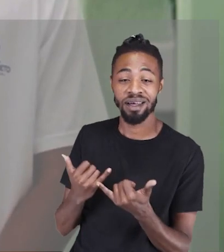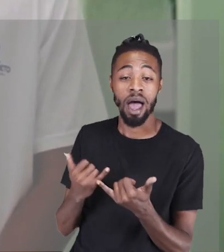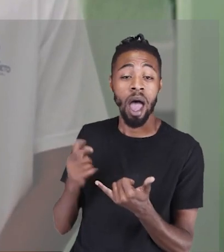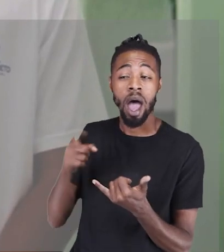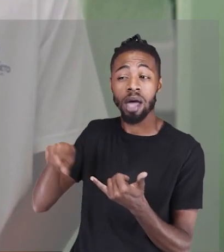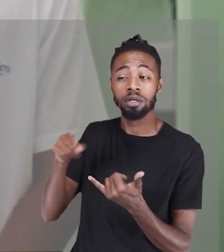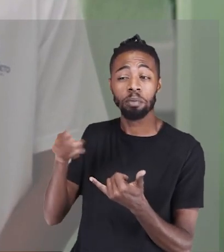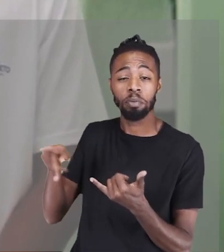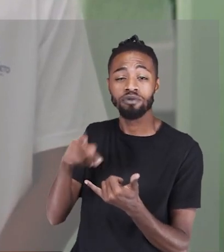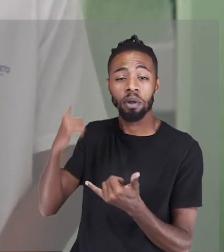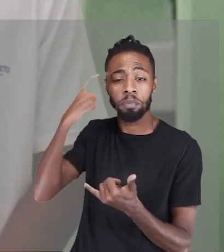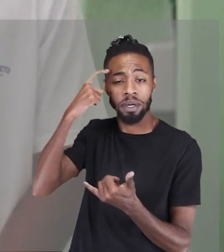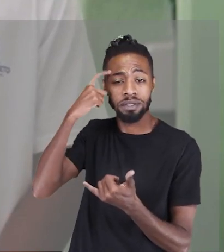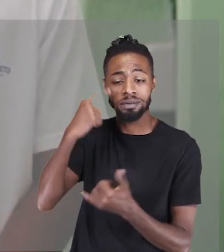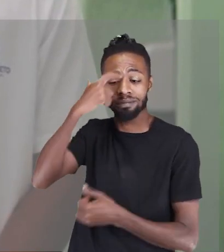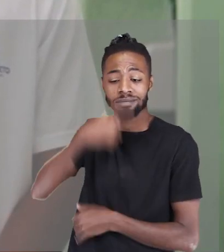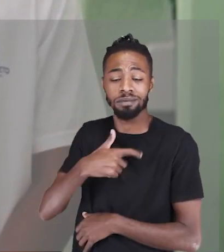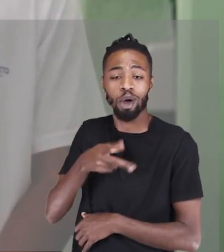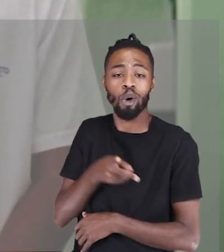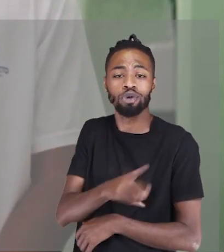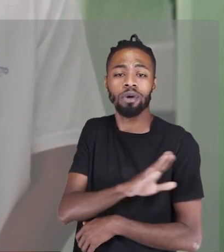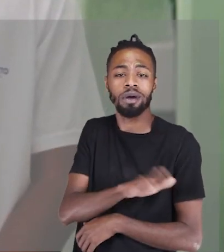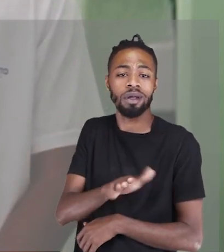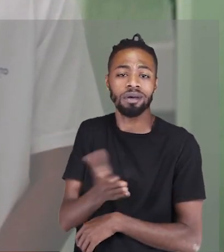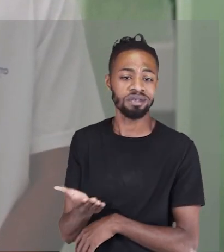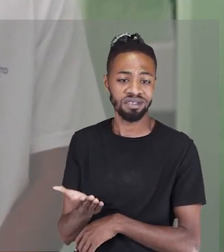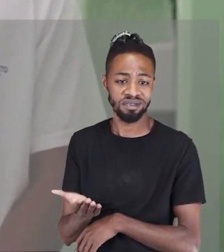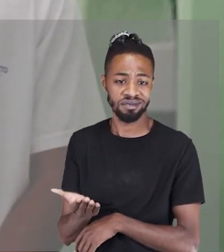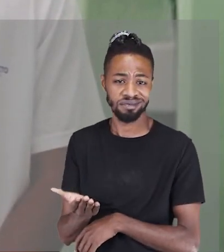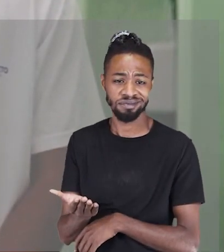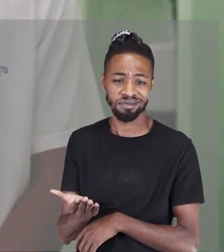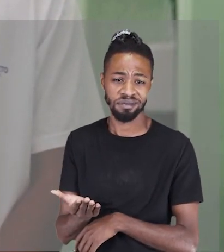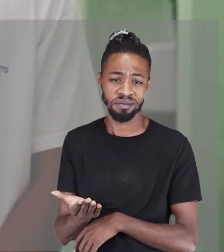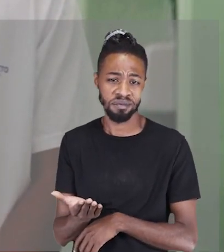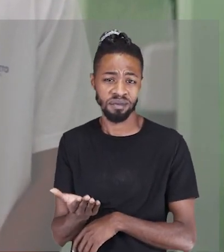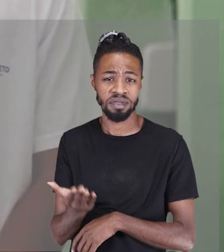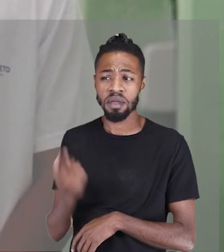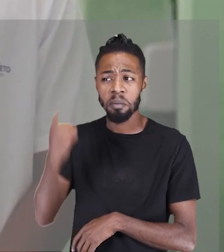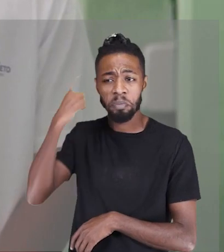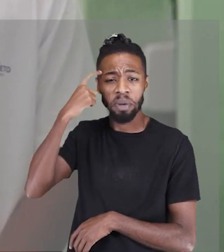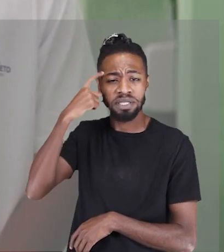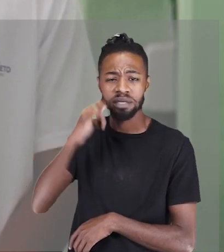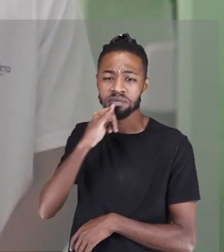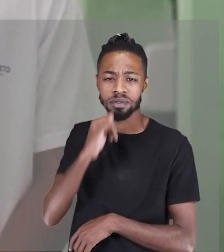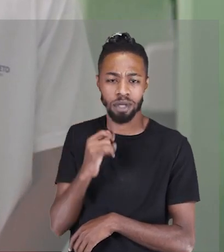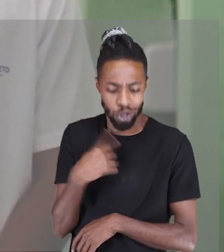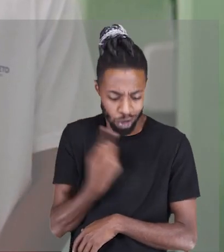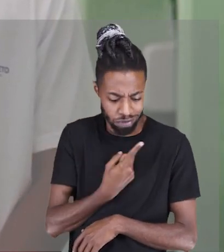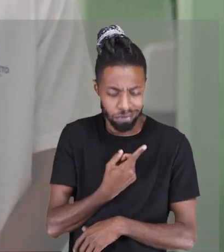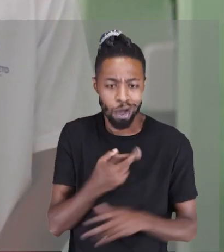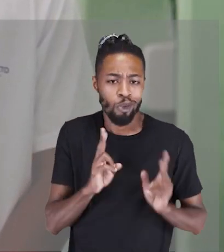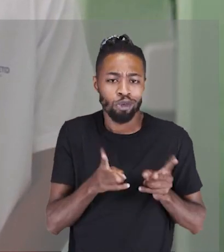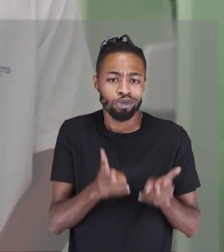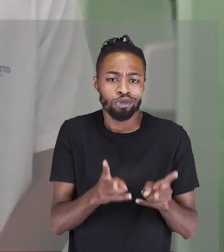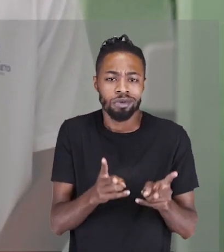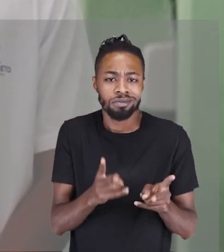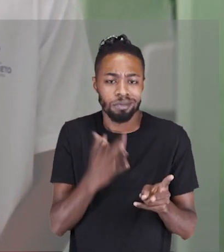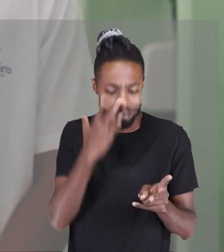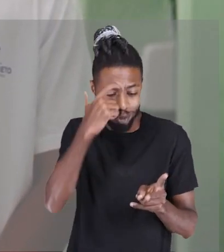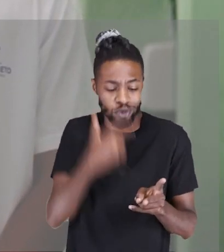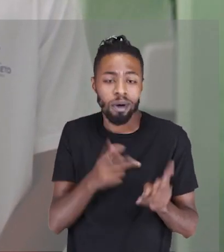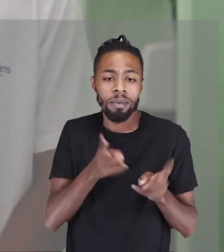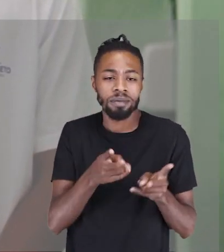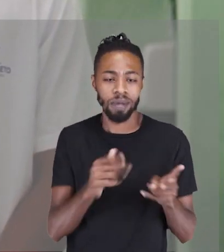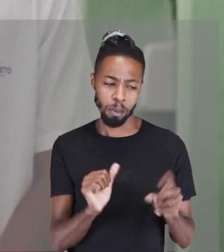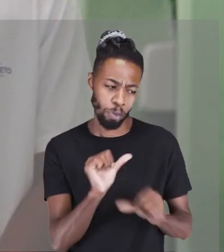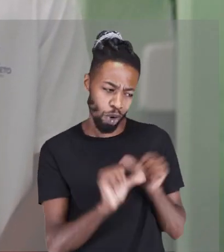acabam ficando com isso, com essa visão nossa. Na cabeça. Entendeu? Aí eles ainda acham que nós continuamos a mesma pessoa. Mas